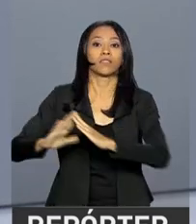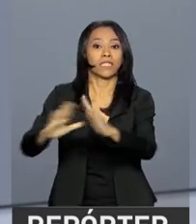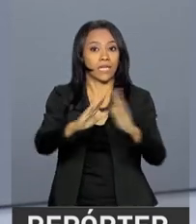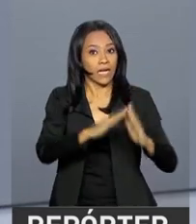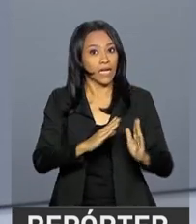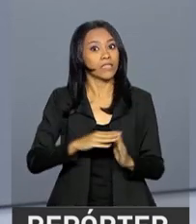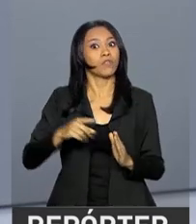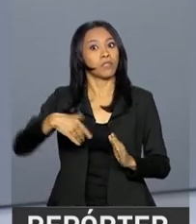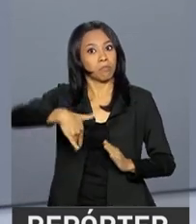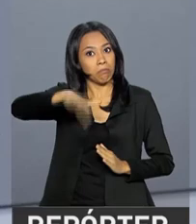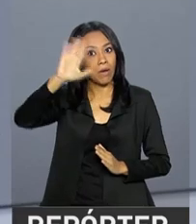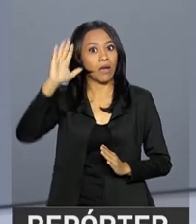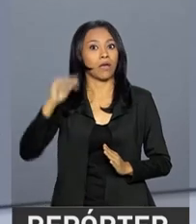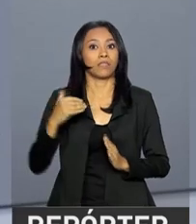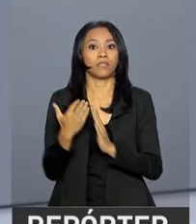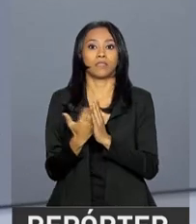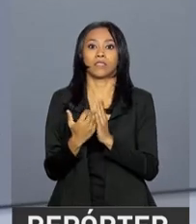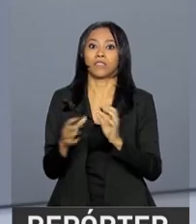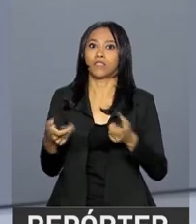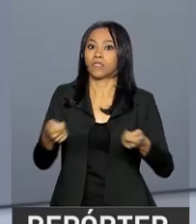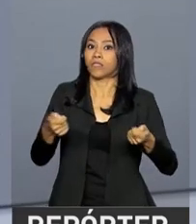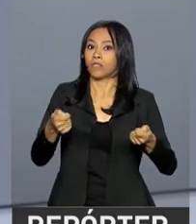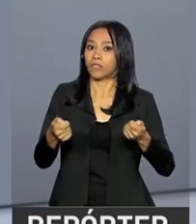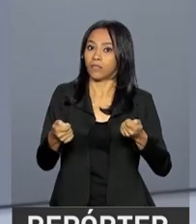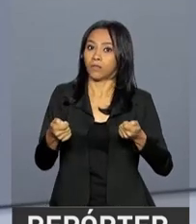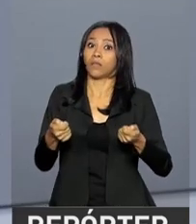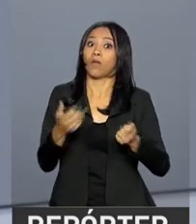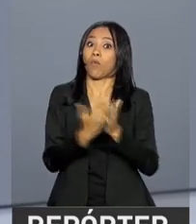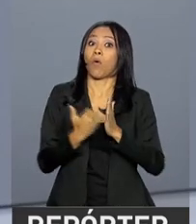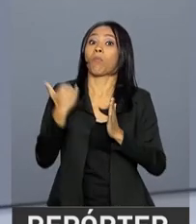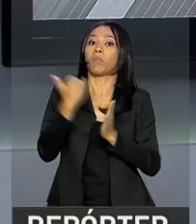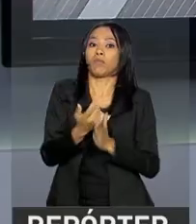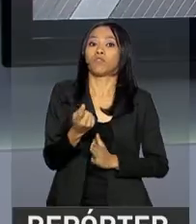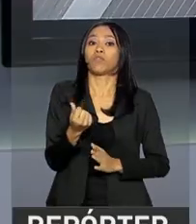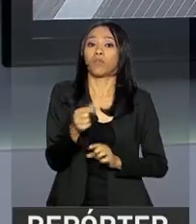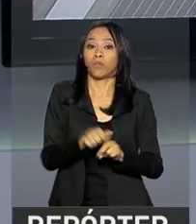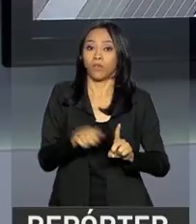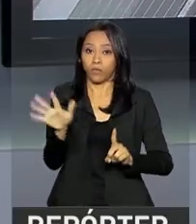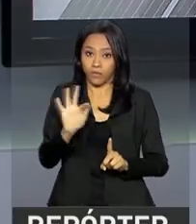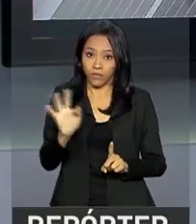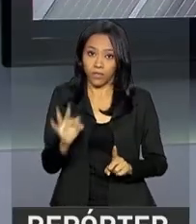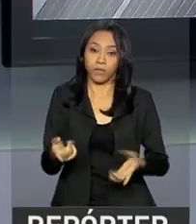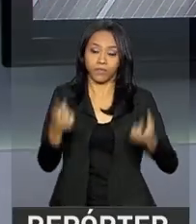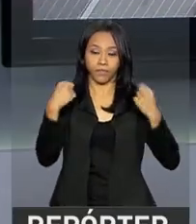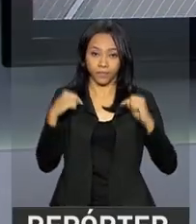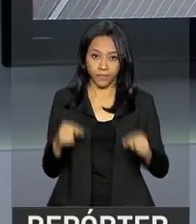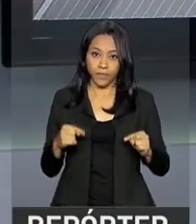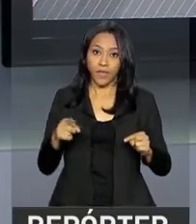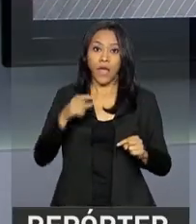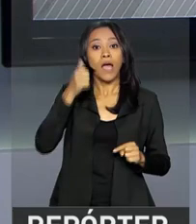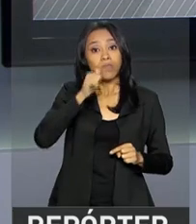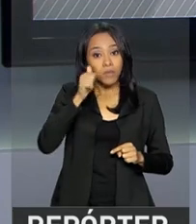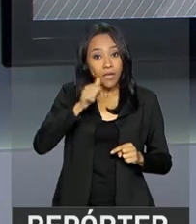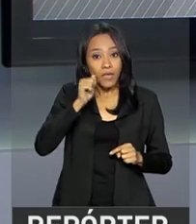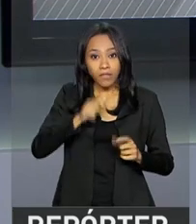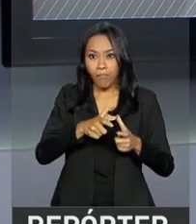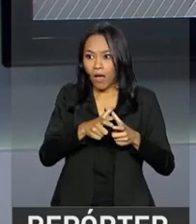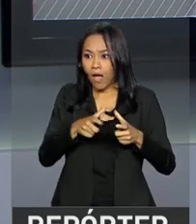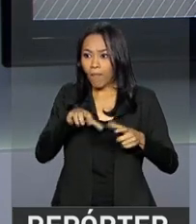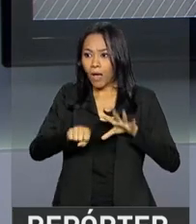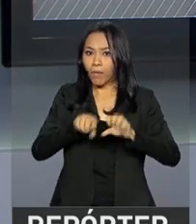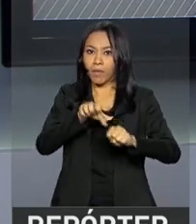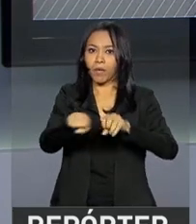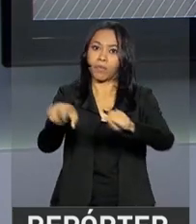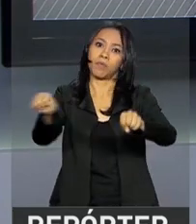foi o que mais contribuiu para assegurar o aumento de preços em fevereiro. As mulheres estão ganhando cada vez mais espaço